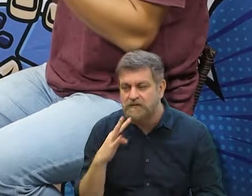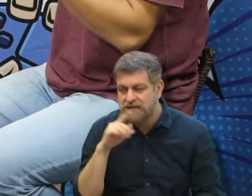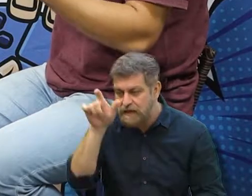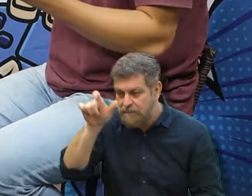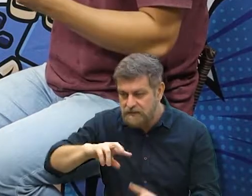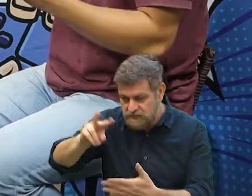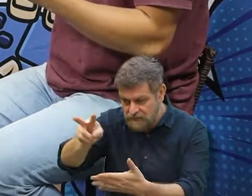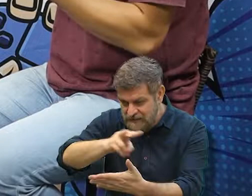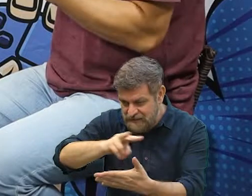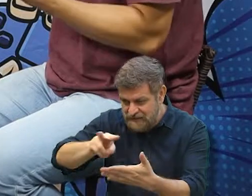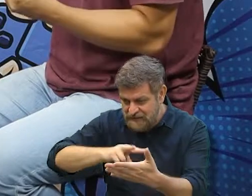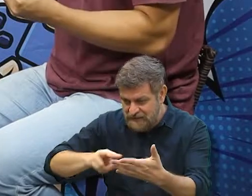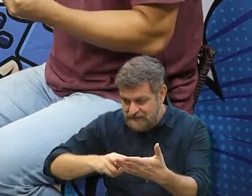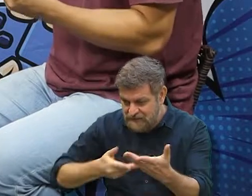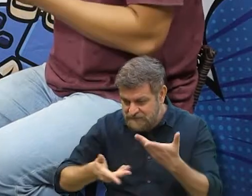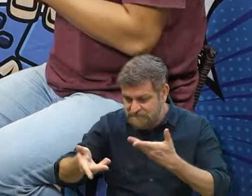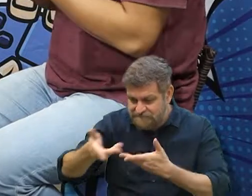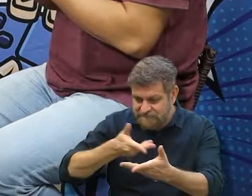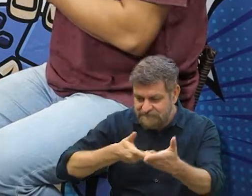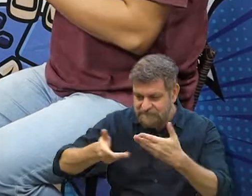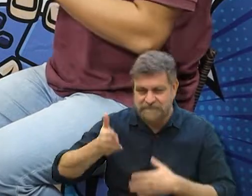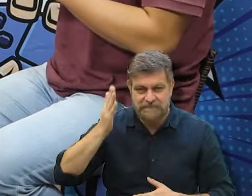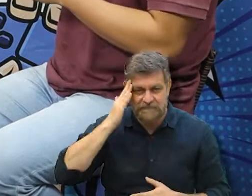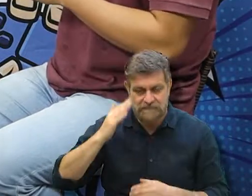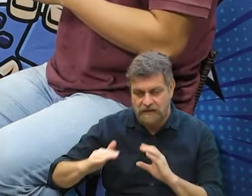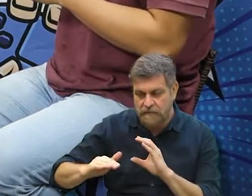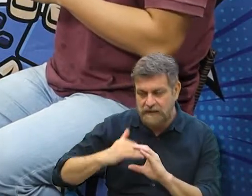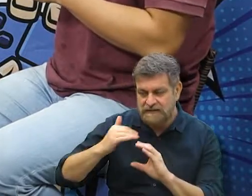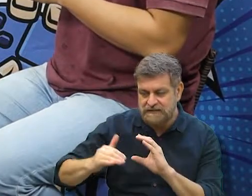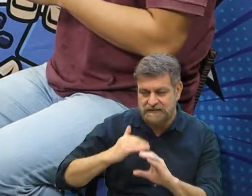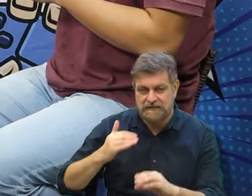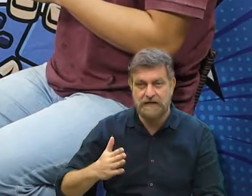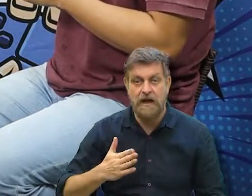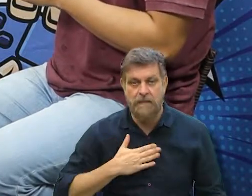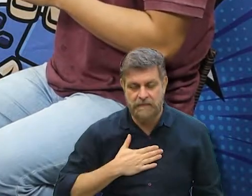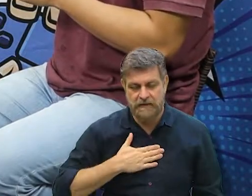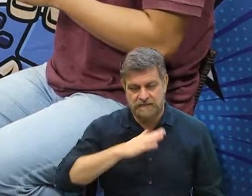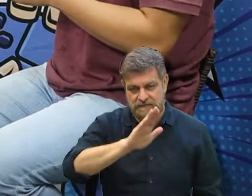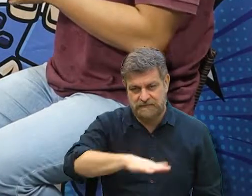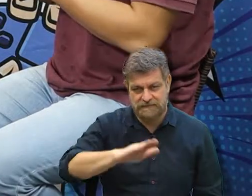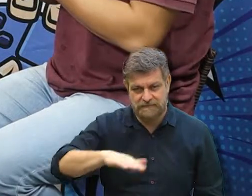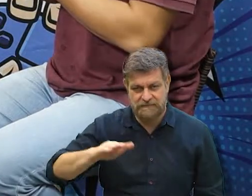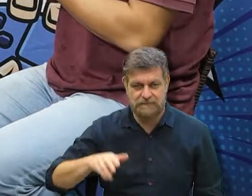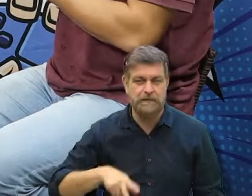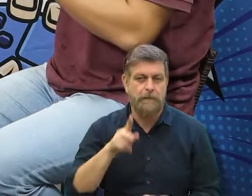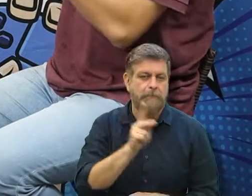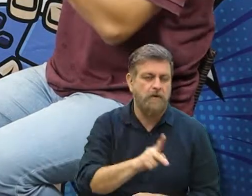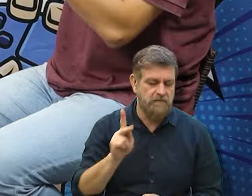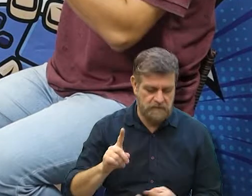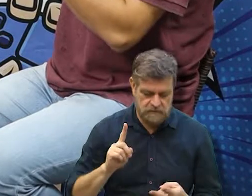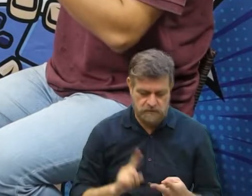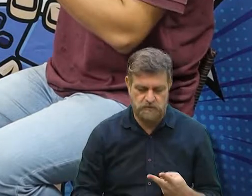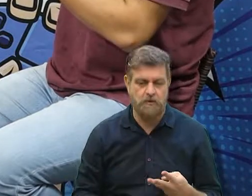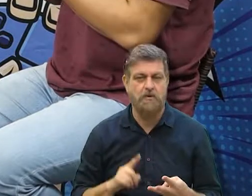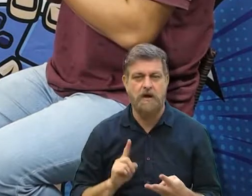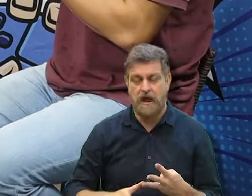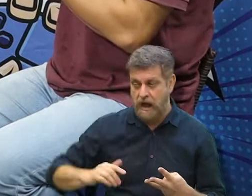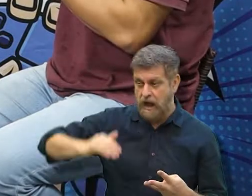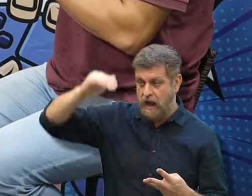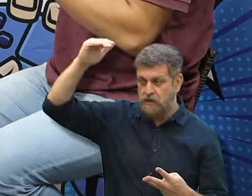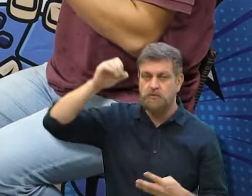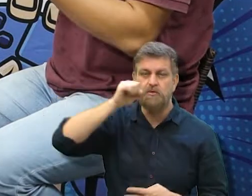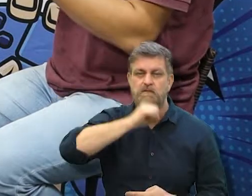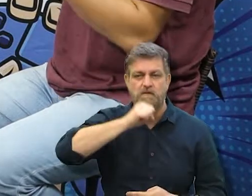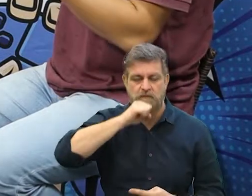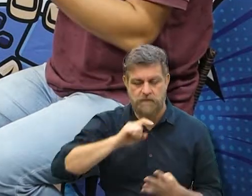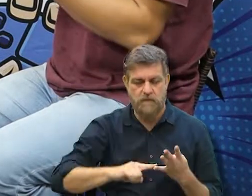né, dos leitores, a proximidade dos leitores? Claro, a internet, né, as redes sociais e também